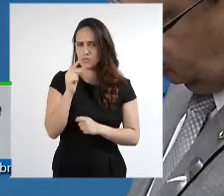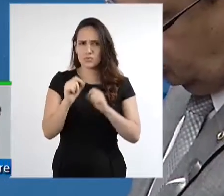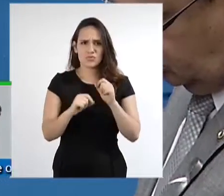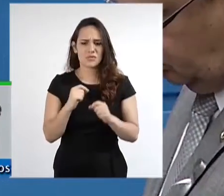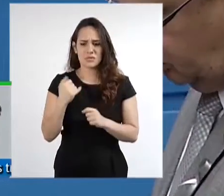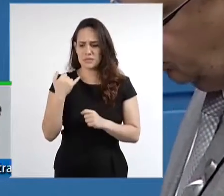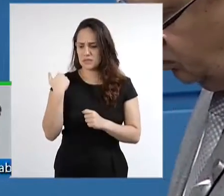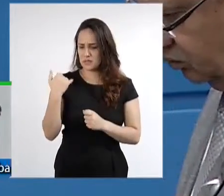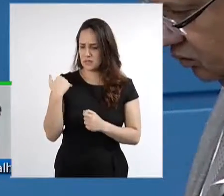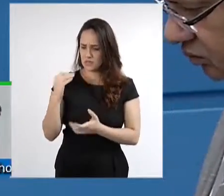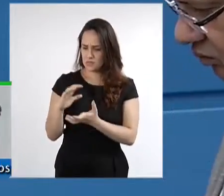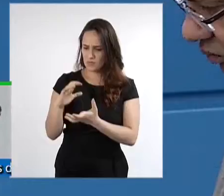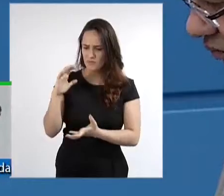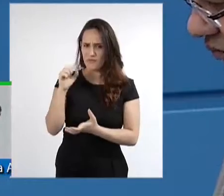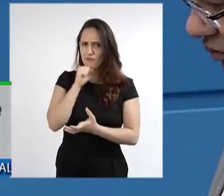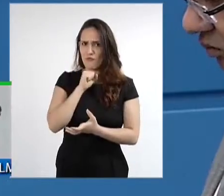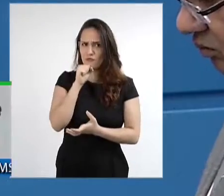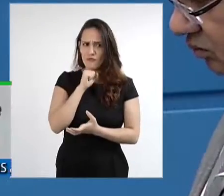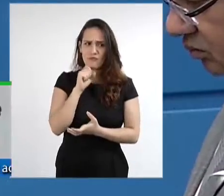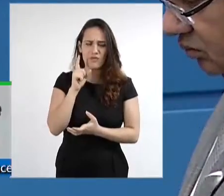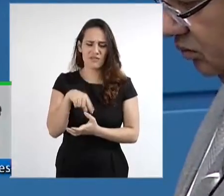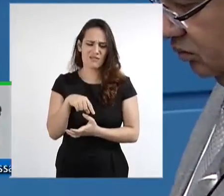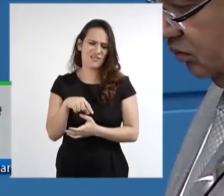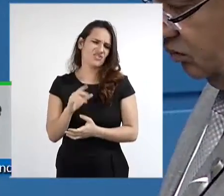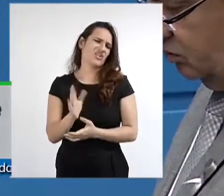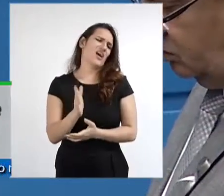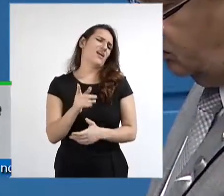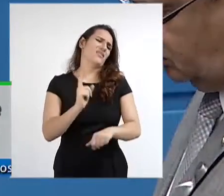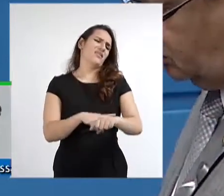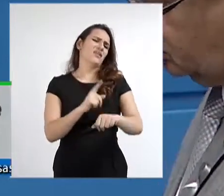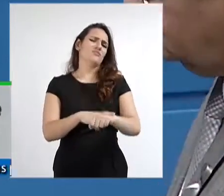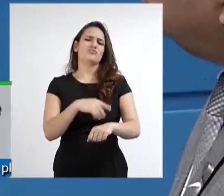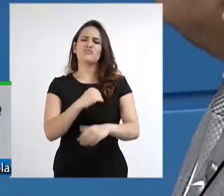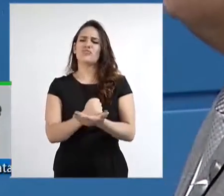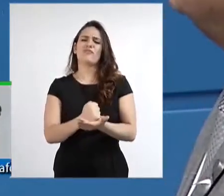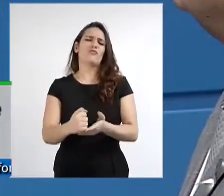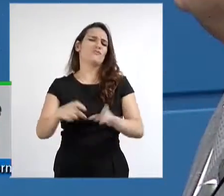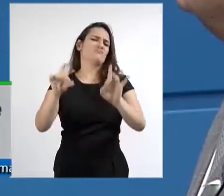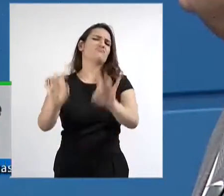fosse algo, como um material descartável, já passou o tempo,